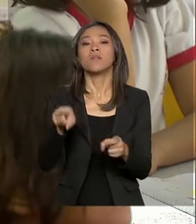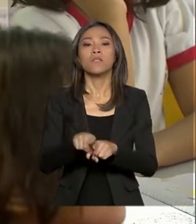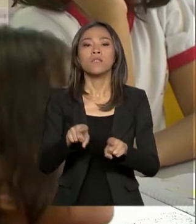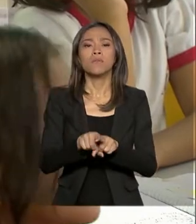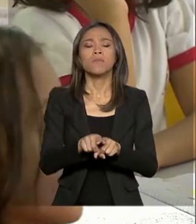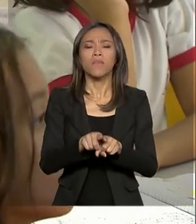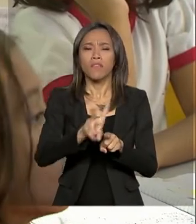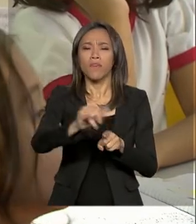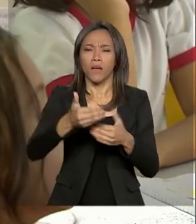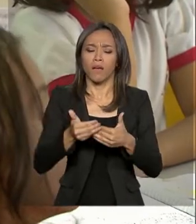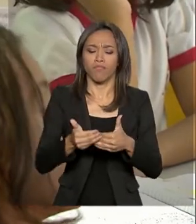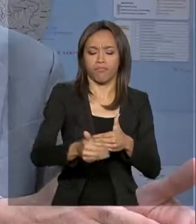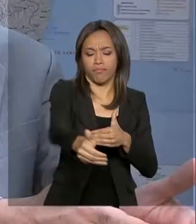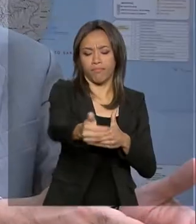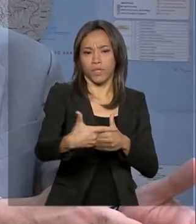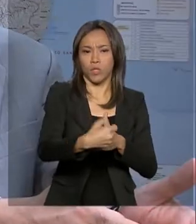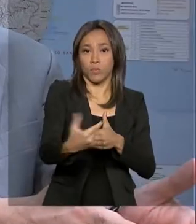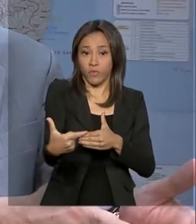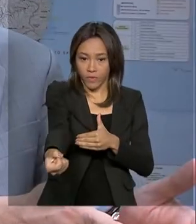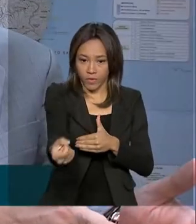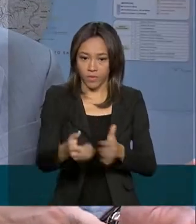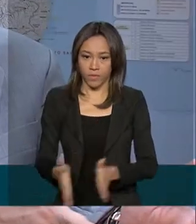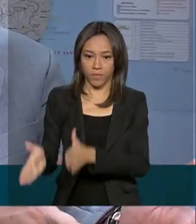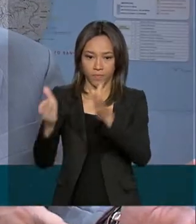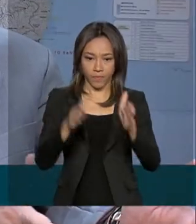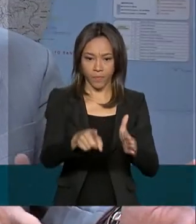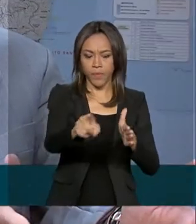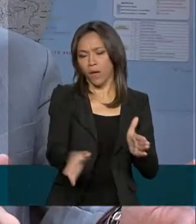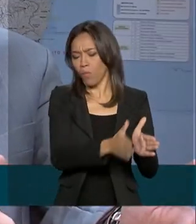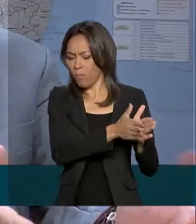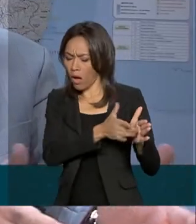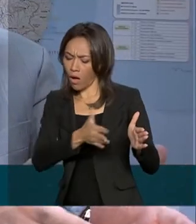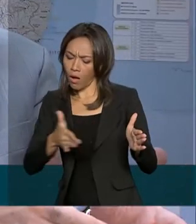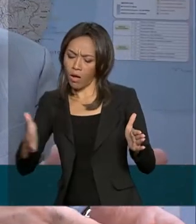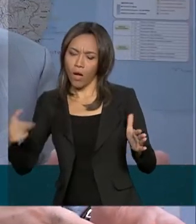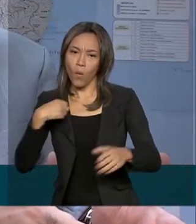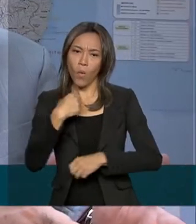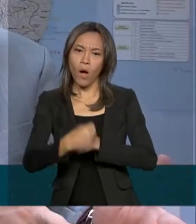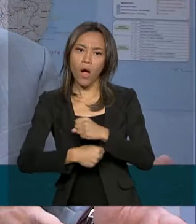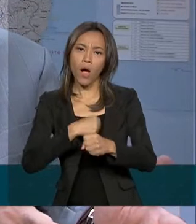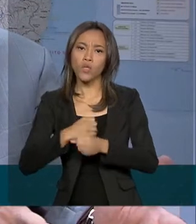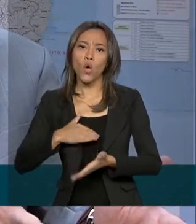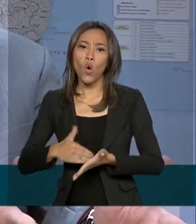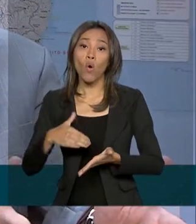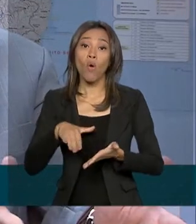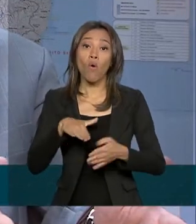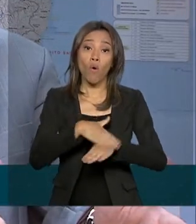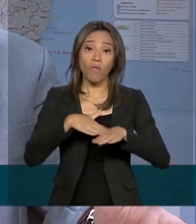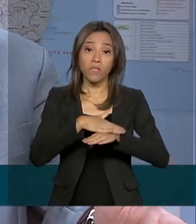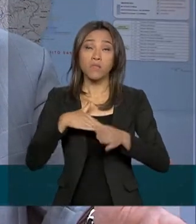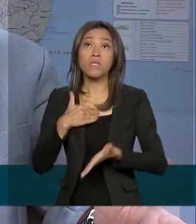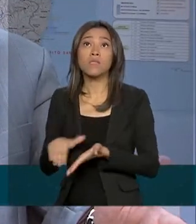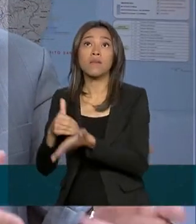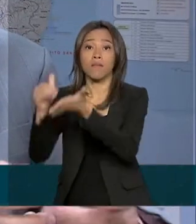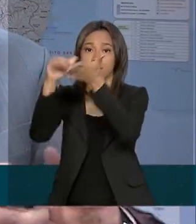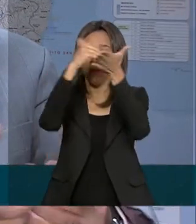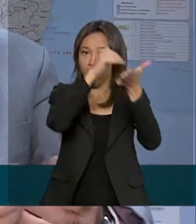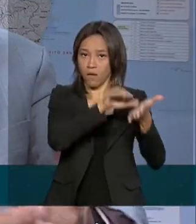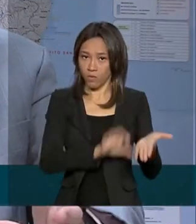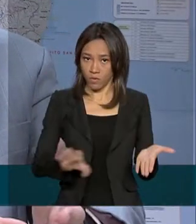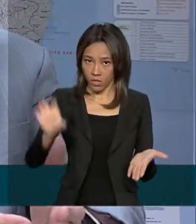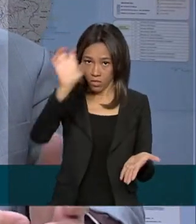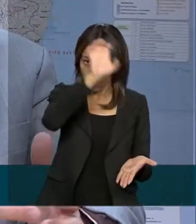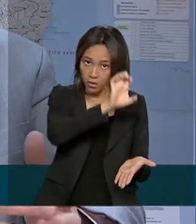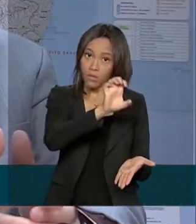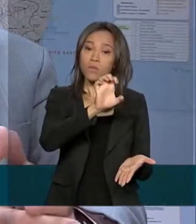implementada em 2020. Passamos o ano todo conversando com secretários municipais e estaduais para